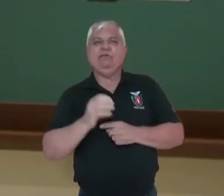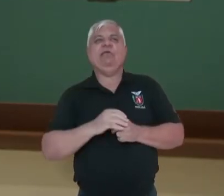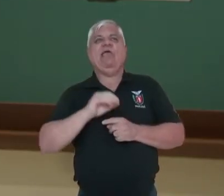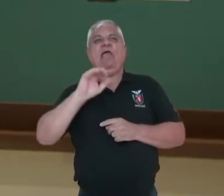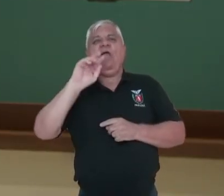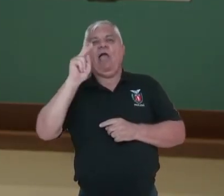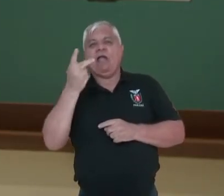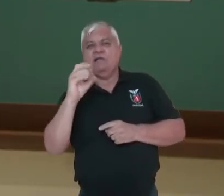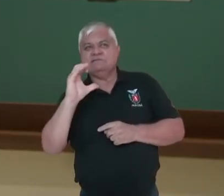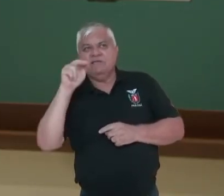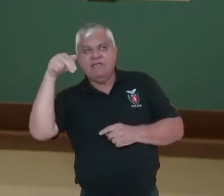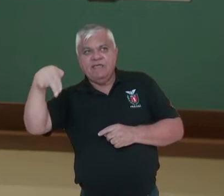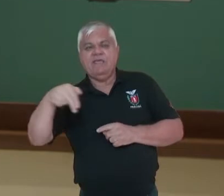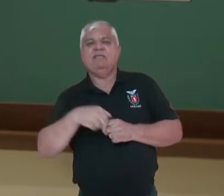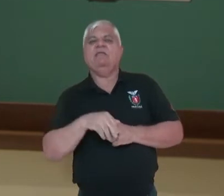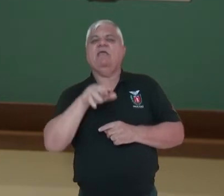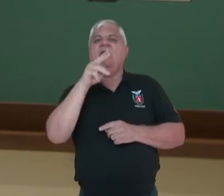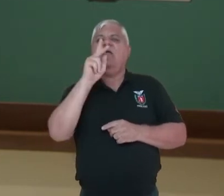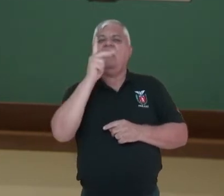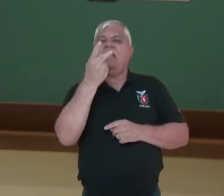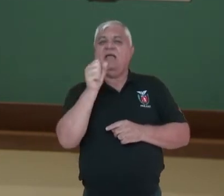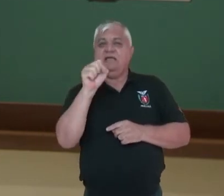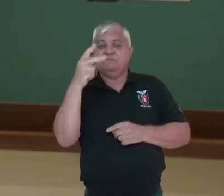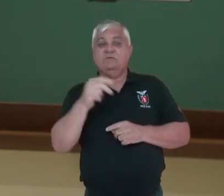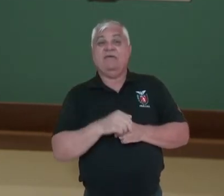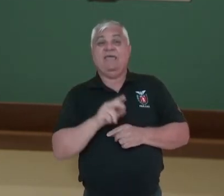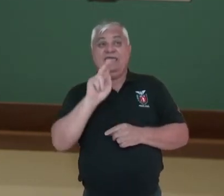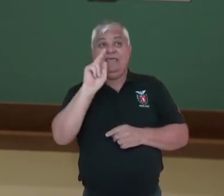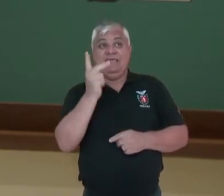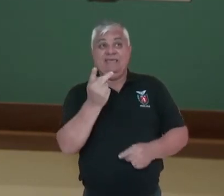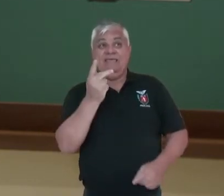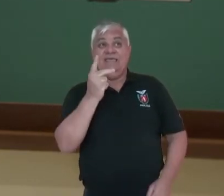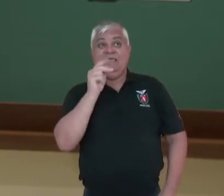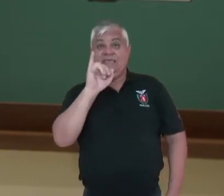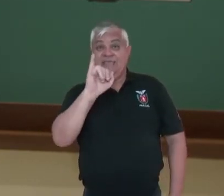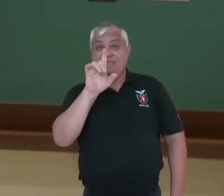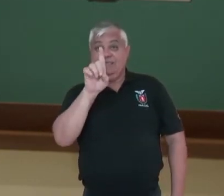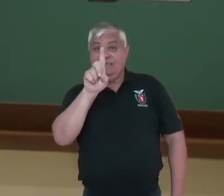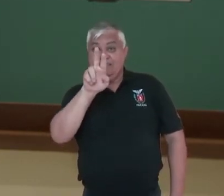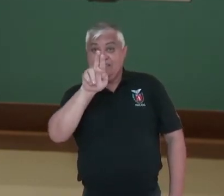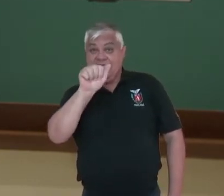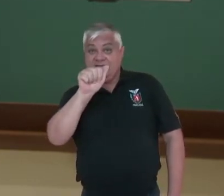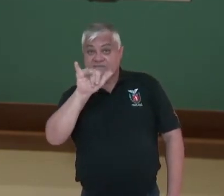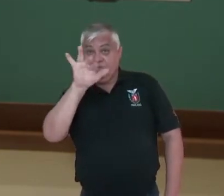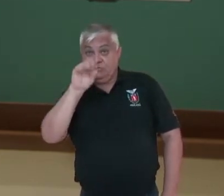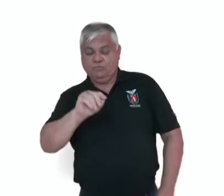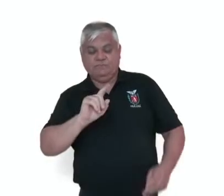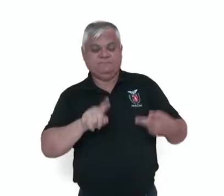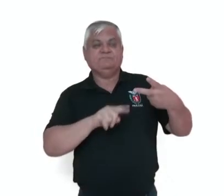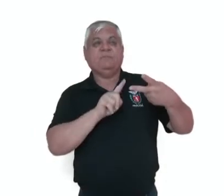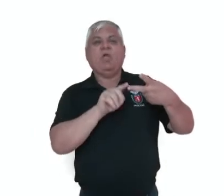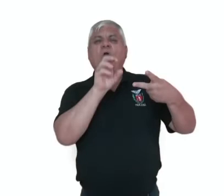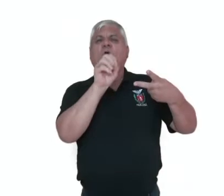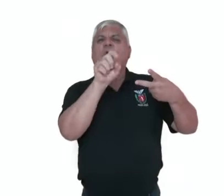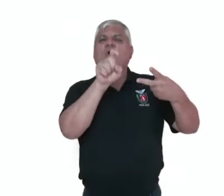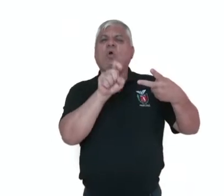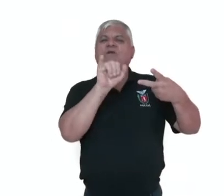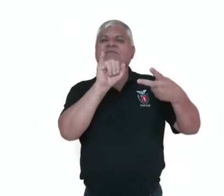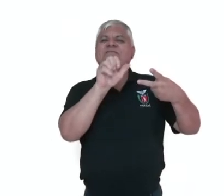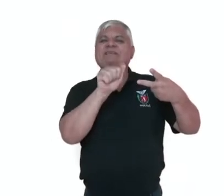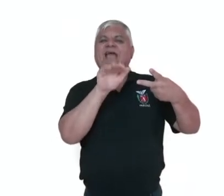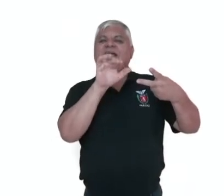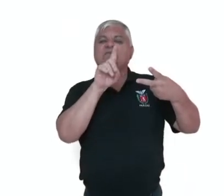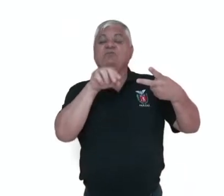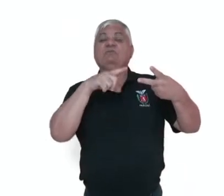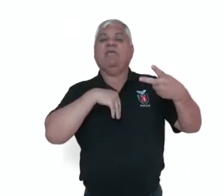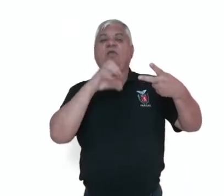não têm o oxigênio, então eles são chamados de hidrácidos. Aí a gente vai ter os oxiácidos, que são aqueles que